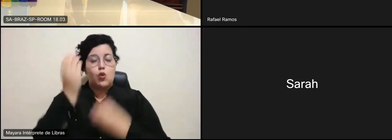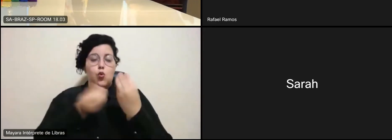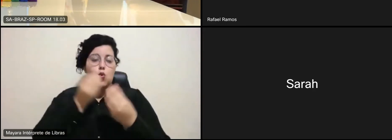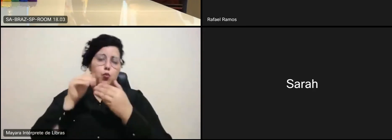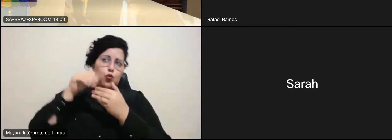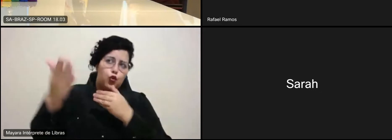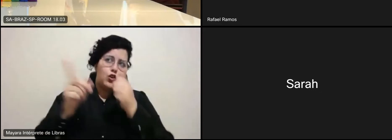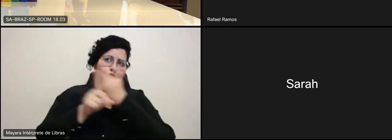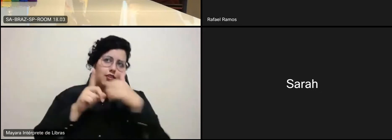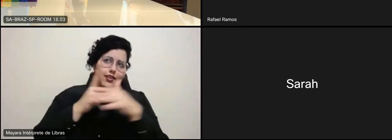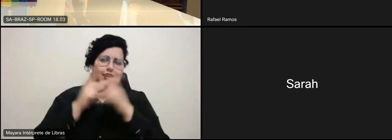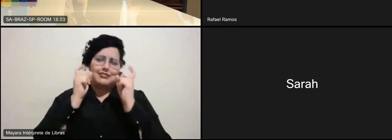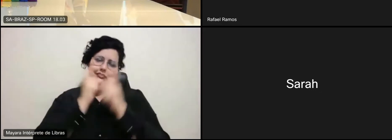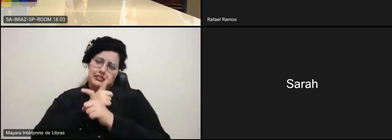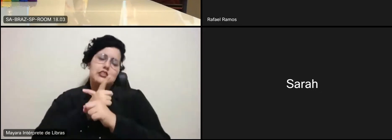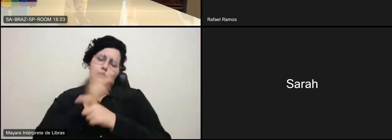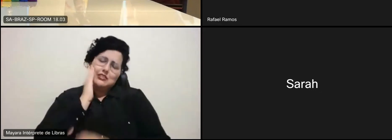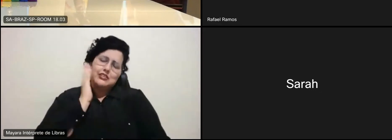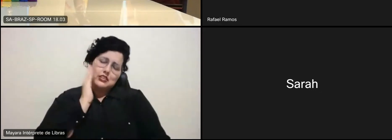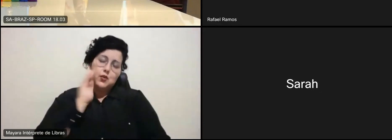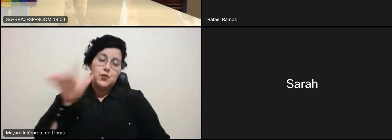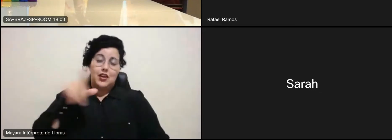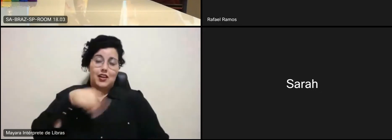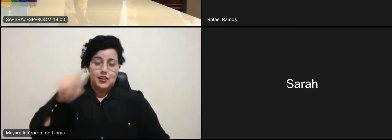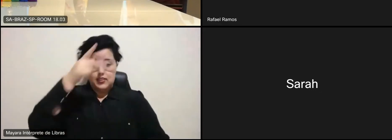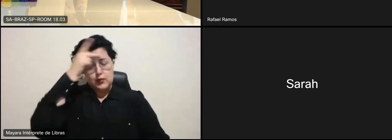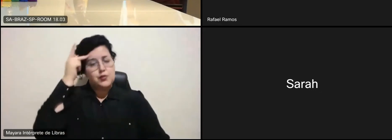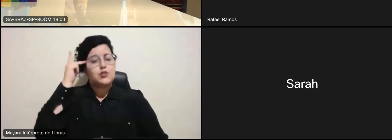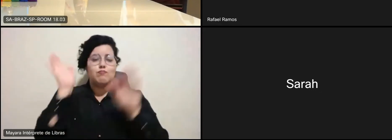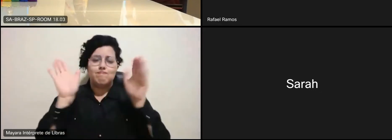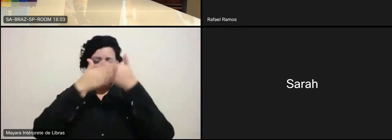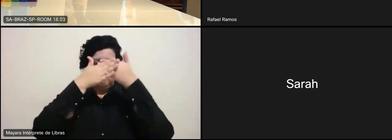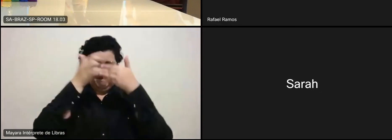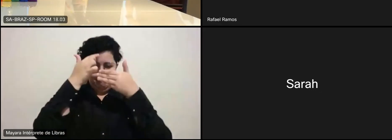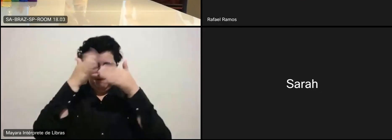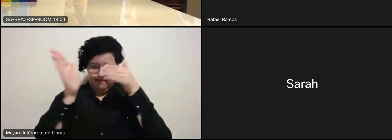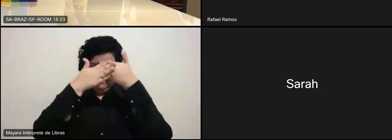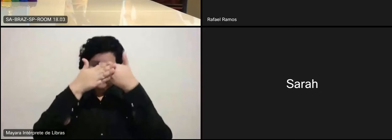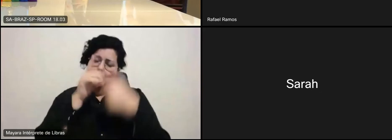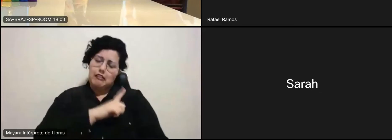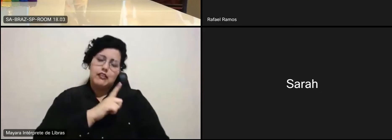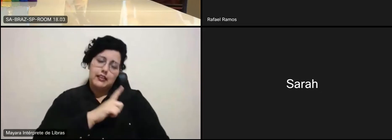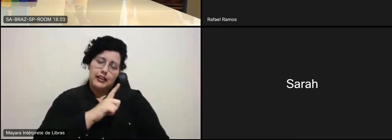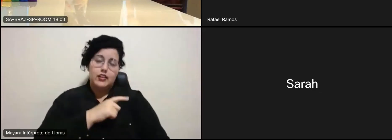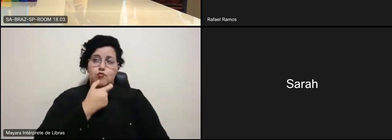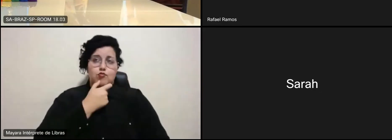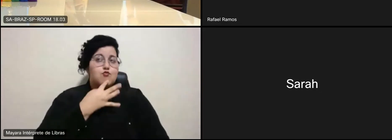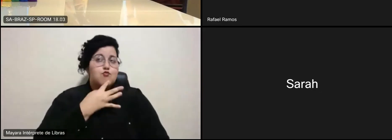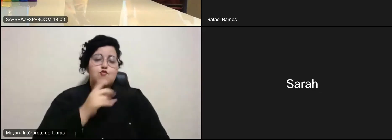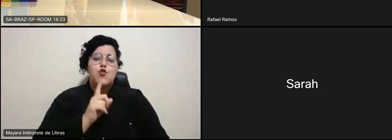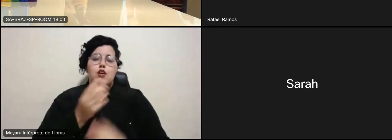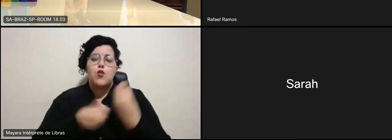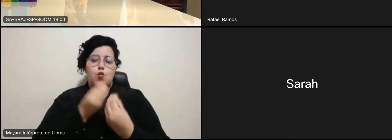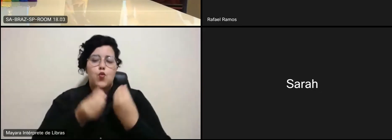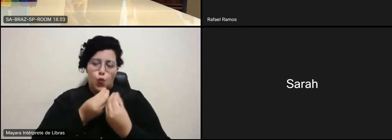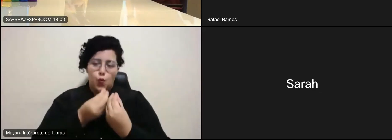sociedade, é diferente, né? Tem muitas pessoas que não estão abertas, né, para ouvir. Porque nada adianta a gente saber nossos vieses, inconscientes e tal,